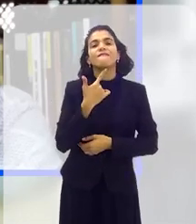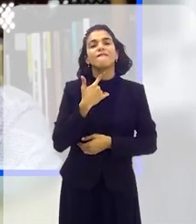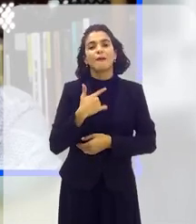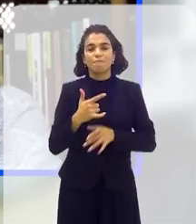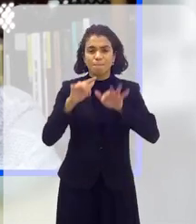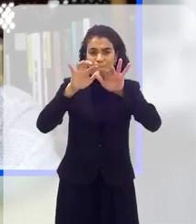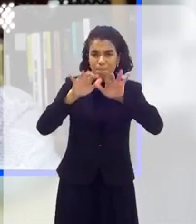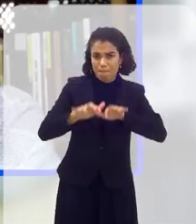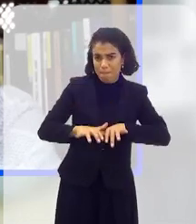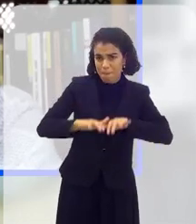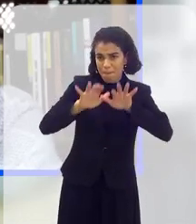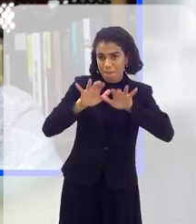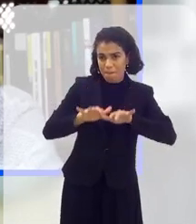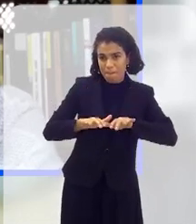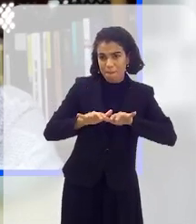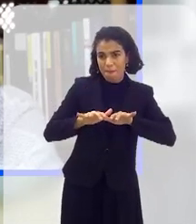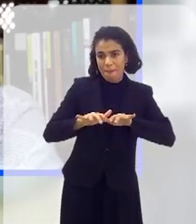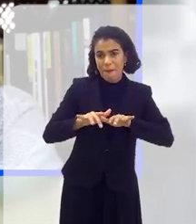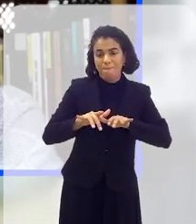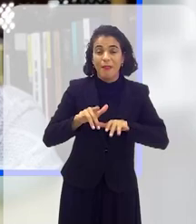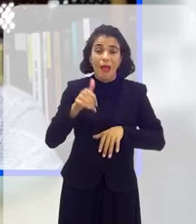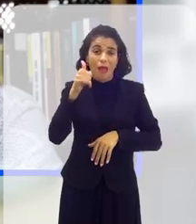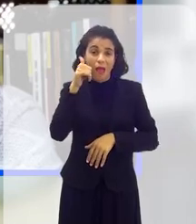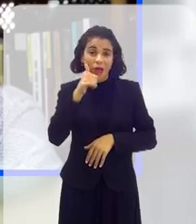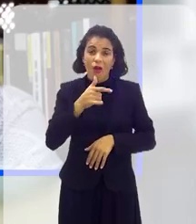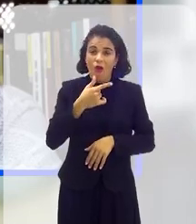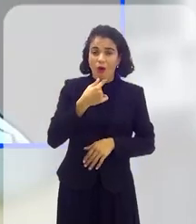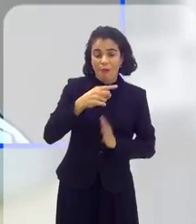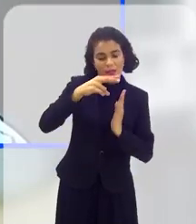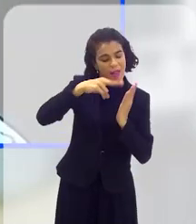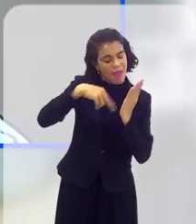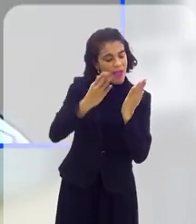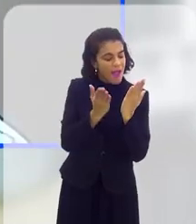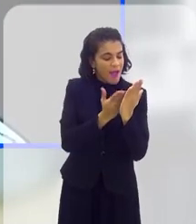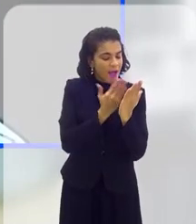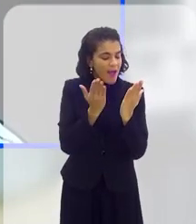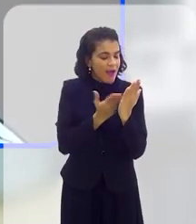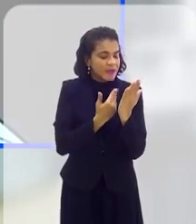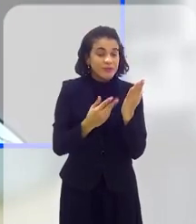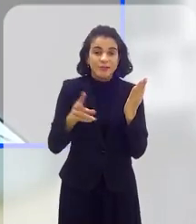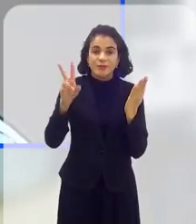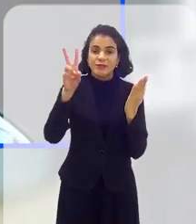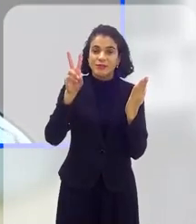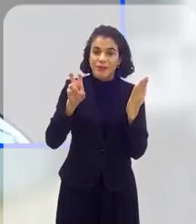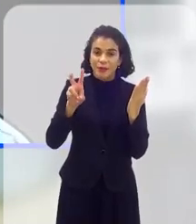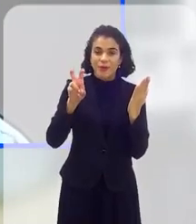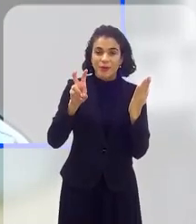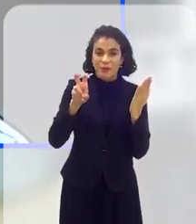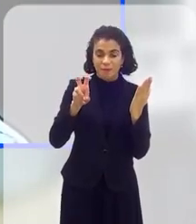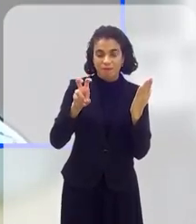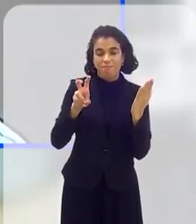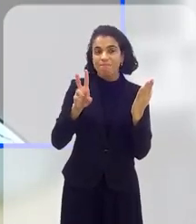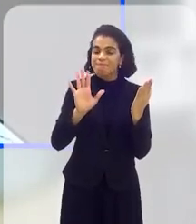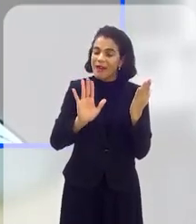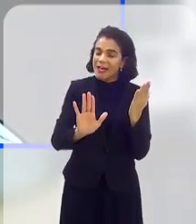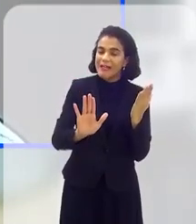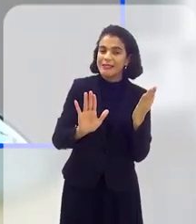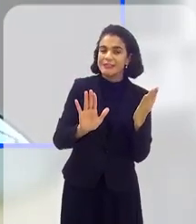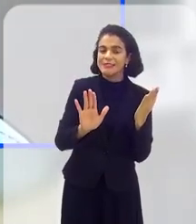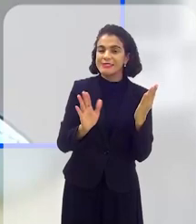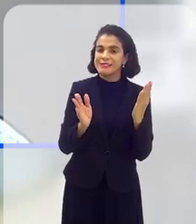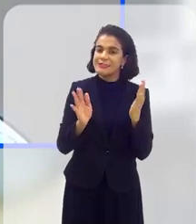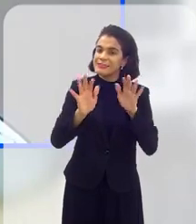quis retratar para o leitor e principalmente as leitoras essa questão, mas colocada de uma